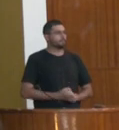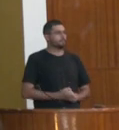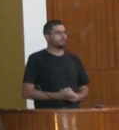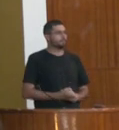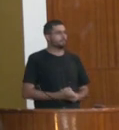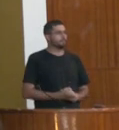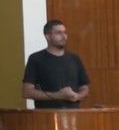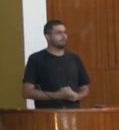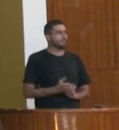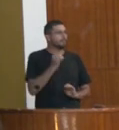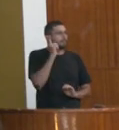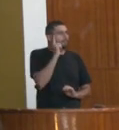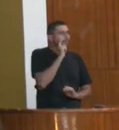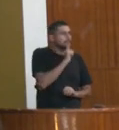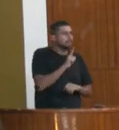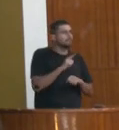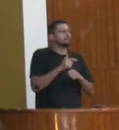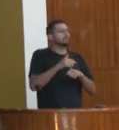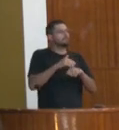para poder fazer uso da palavra.